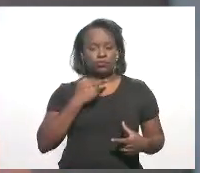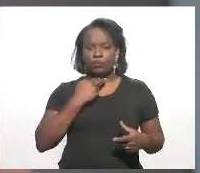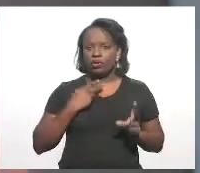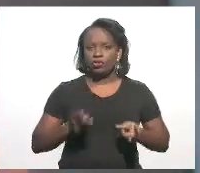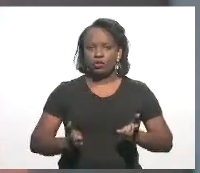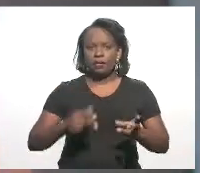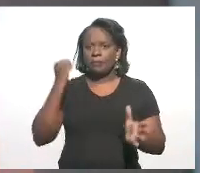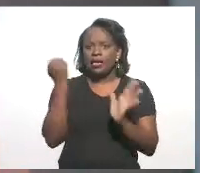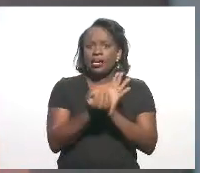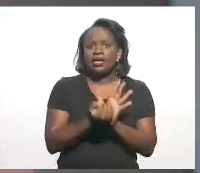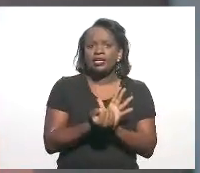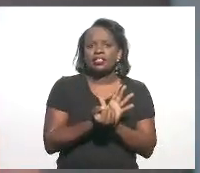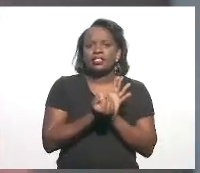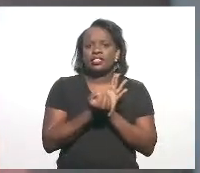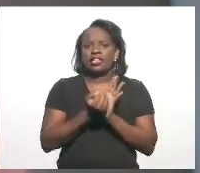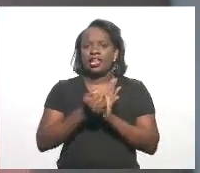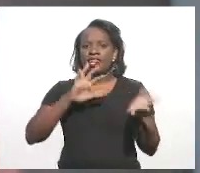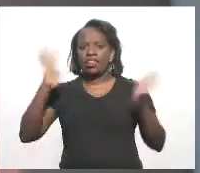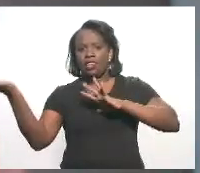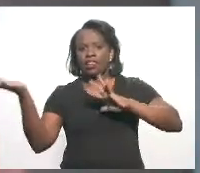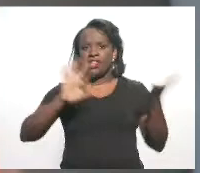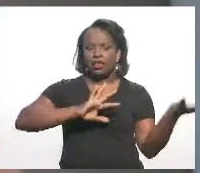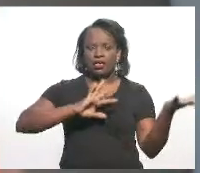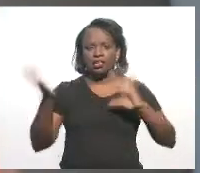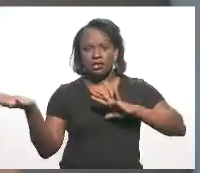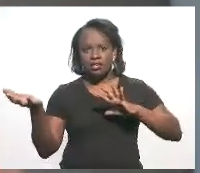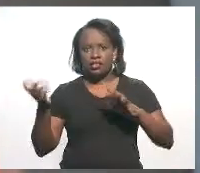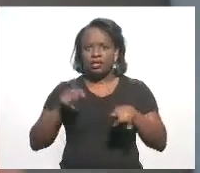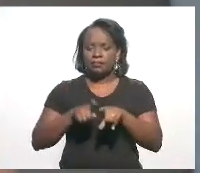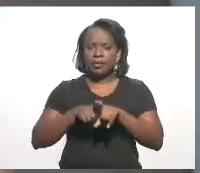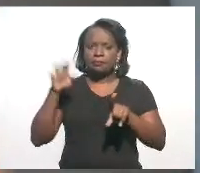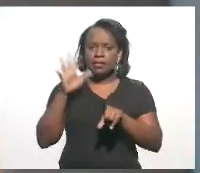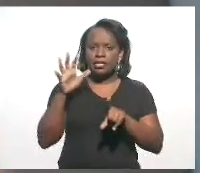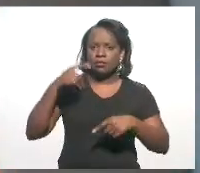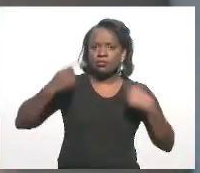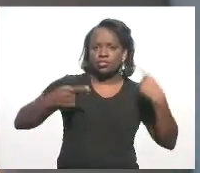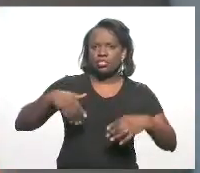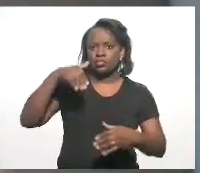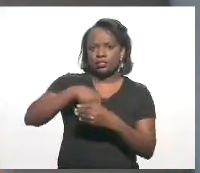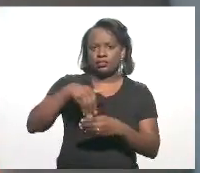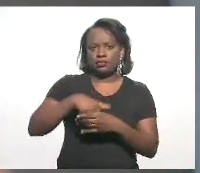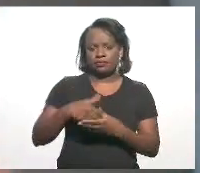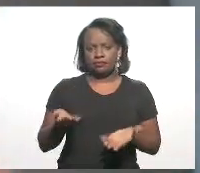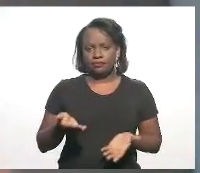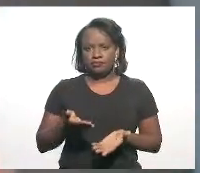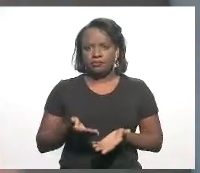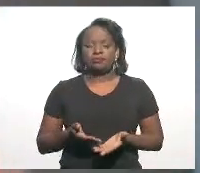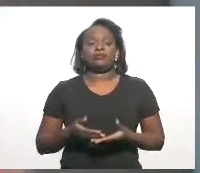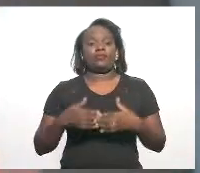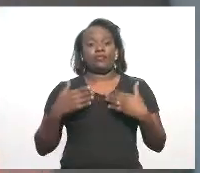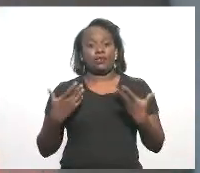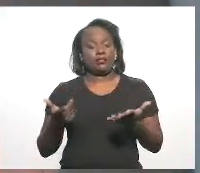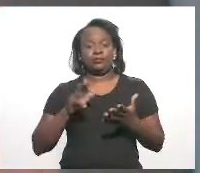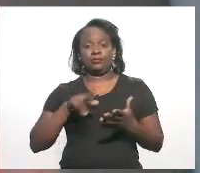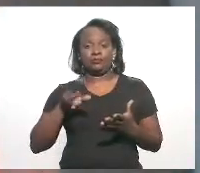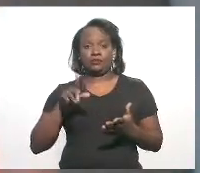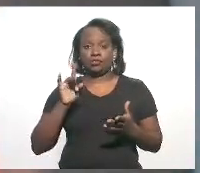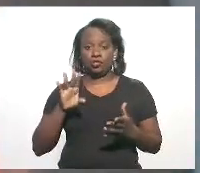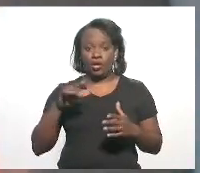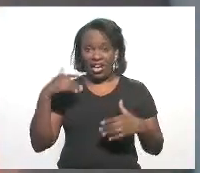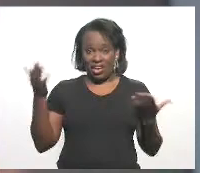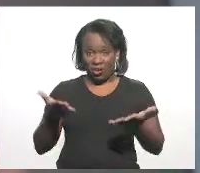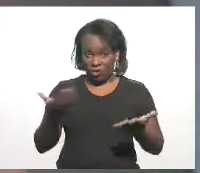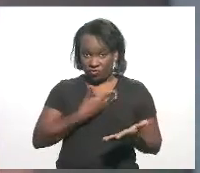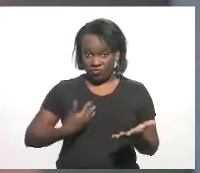sendo marcada pela instabilidade e pelas pressões político-eleitorais. Isso não se trata só do atual